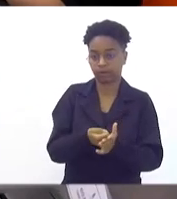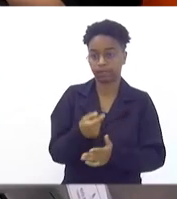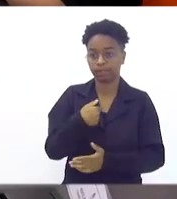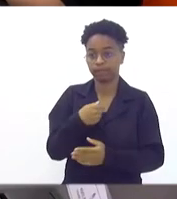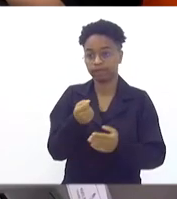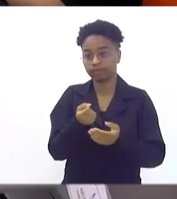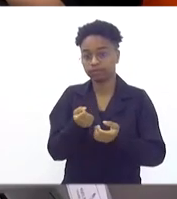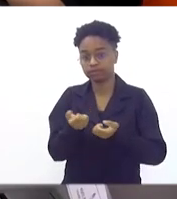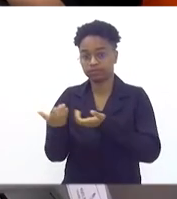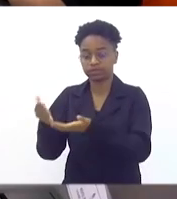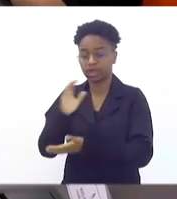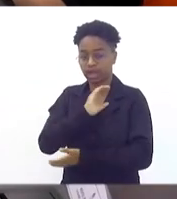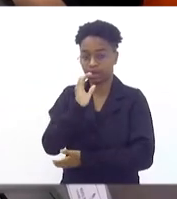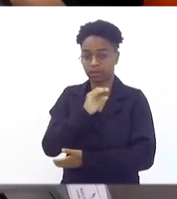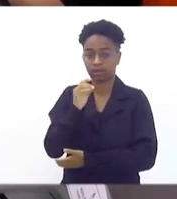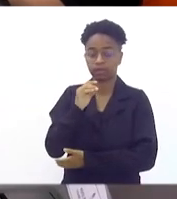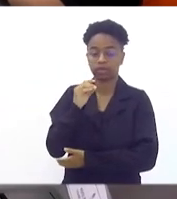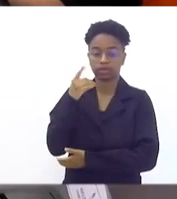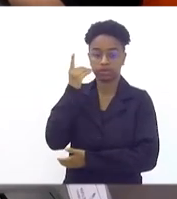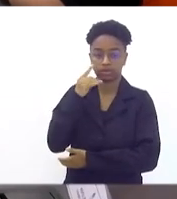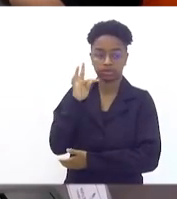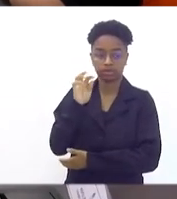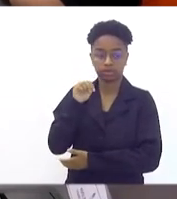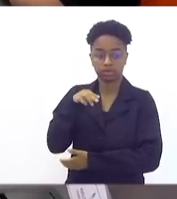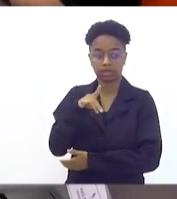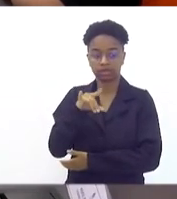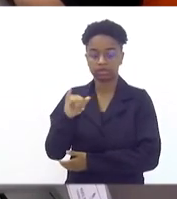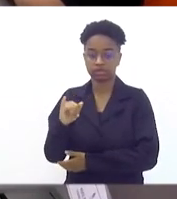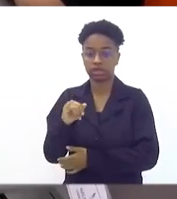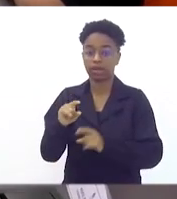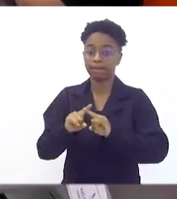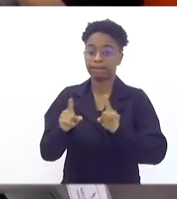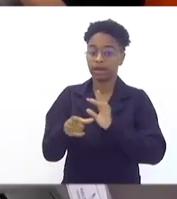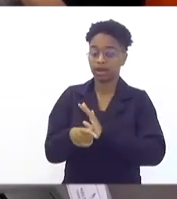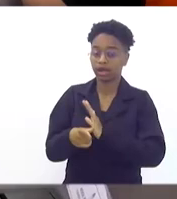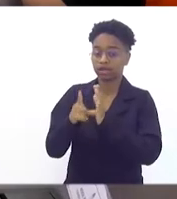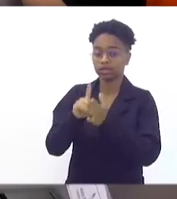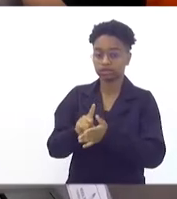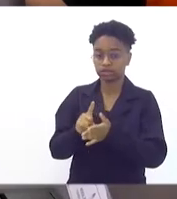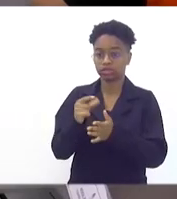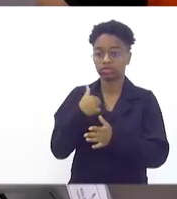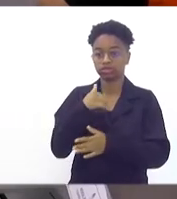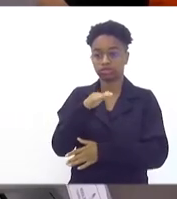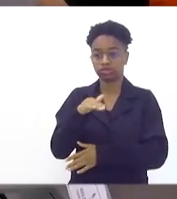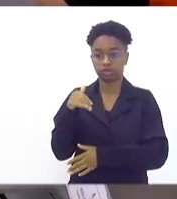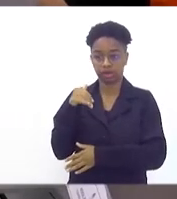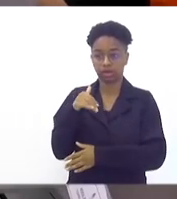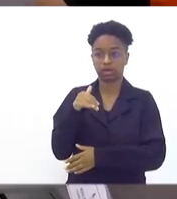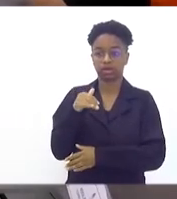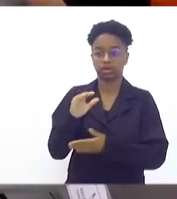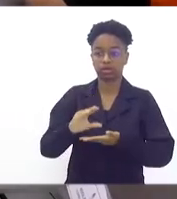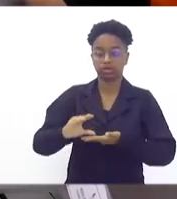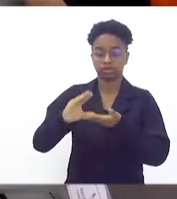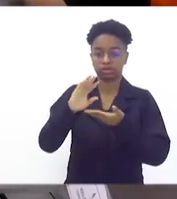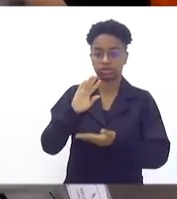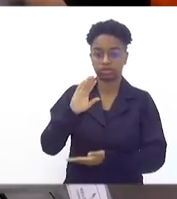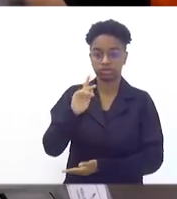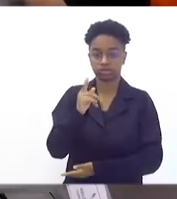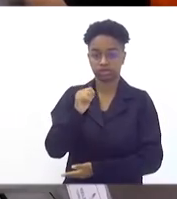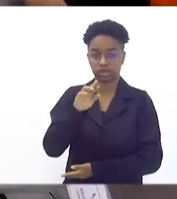rapidamente a palavra para o deputado Tande mas antes passar para o deputado o conselheiro Charles Batista fazer um